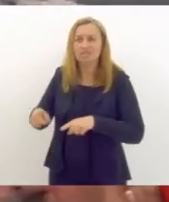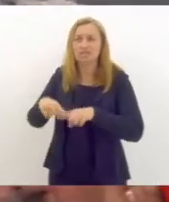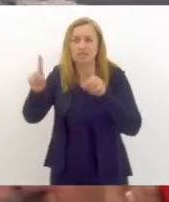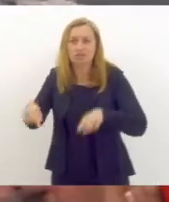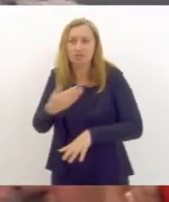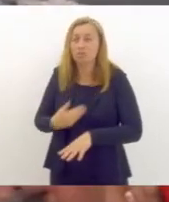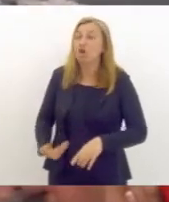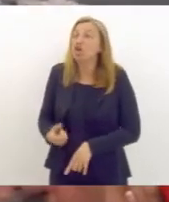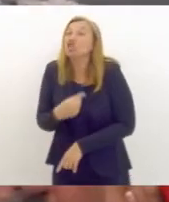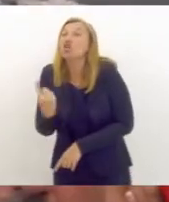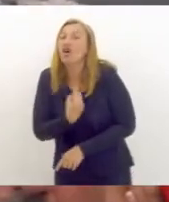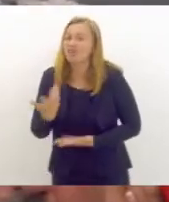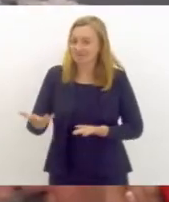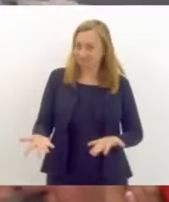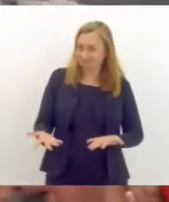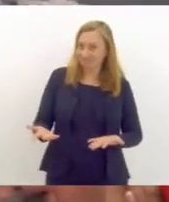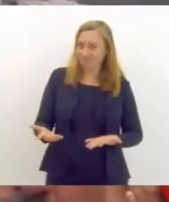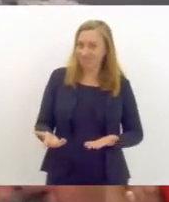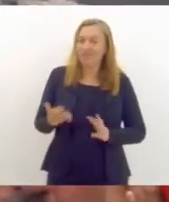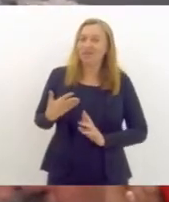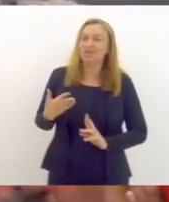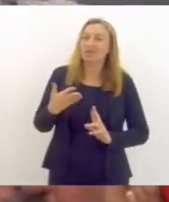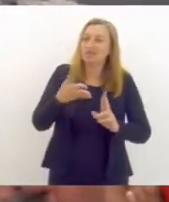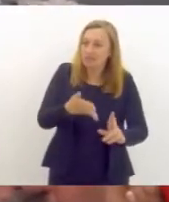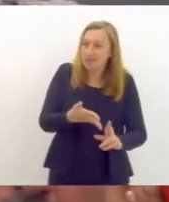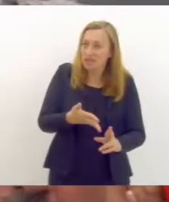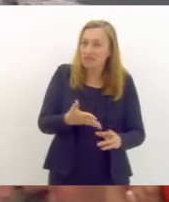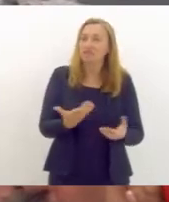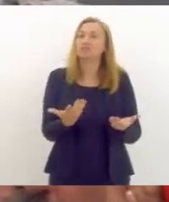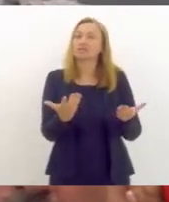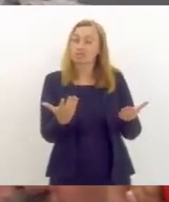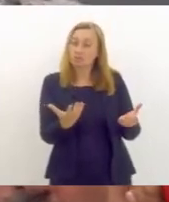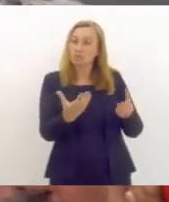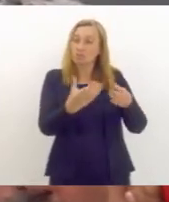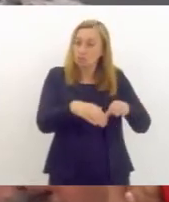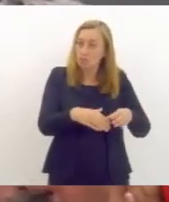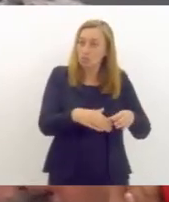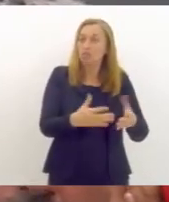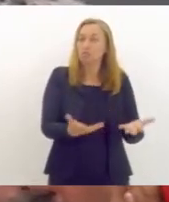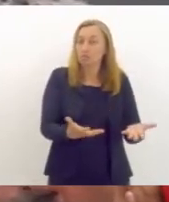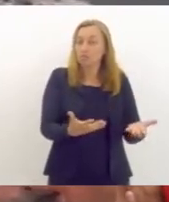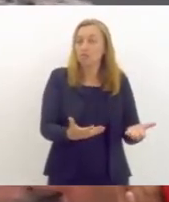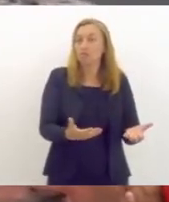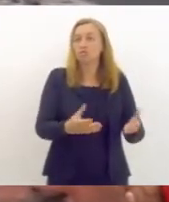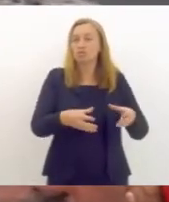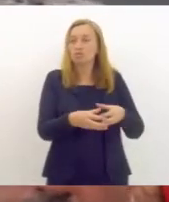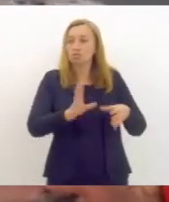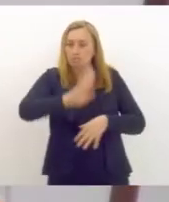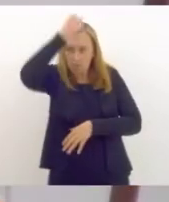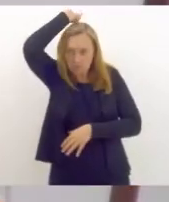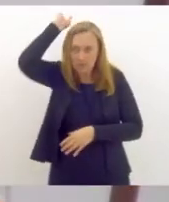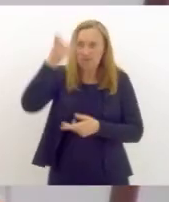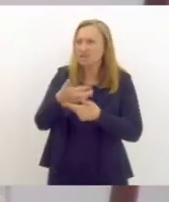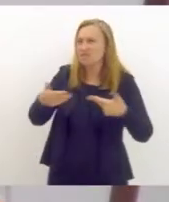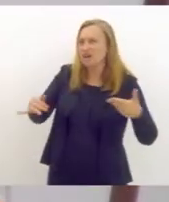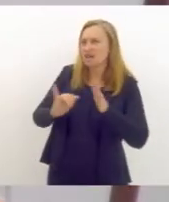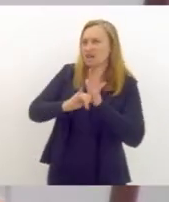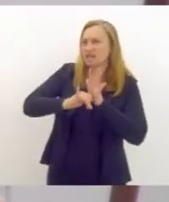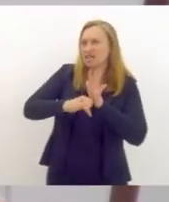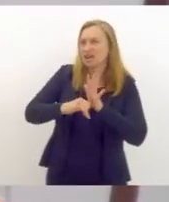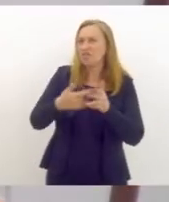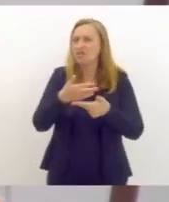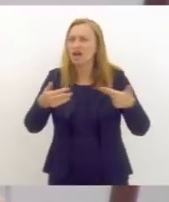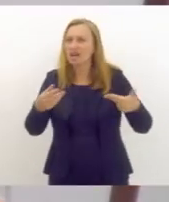Esse é o reflexo que o corpo de bombeiro tratos com cursos Em contrapartida tem aí editar para sair com 800